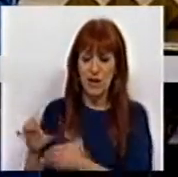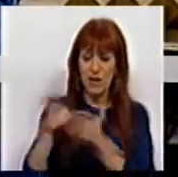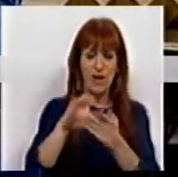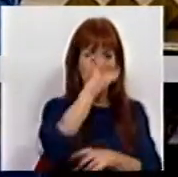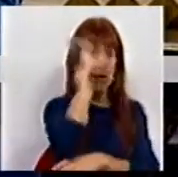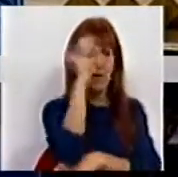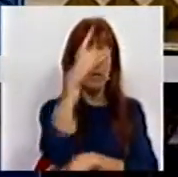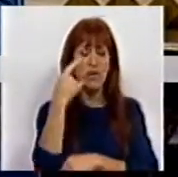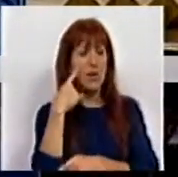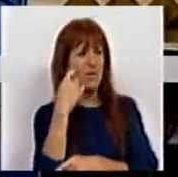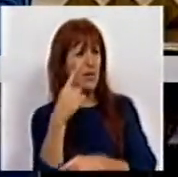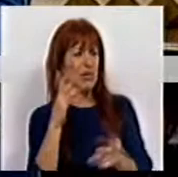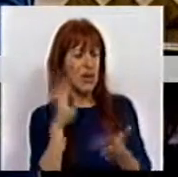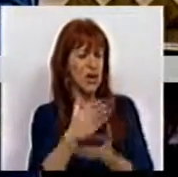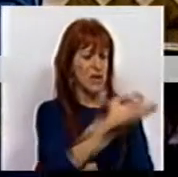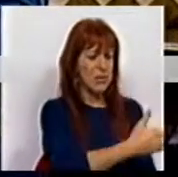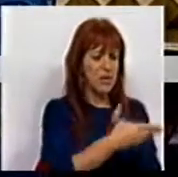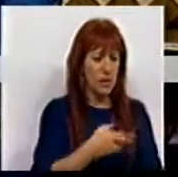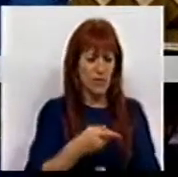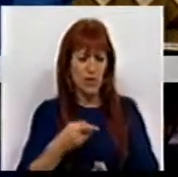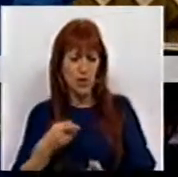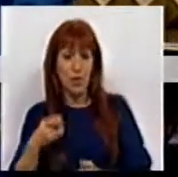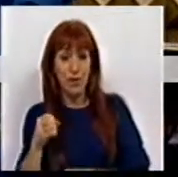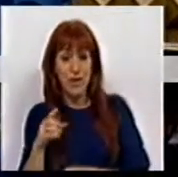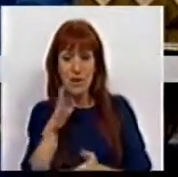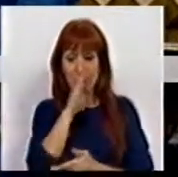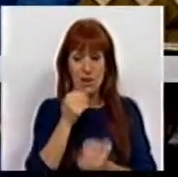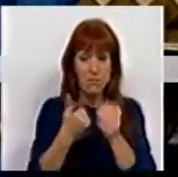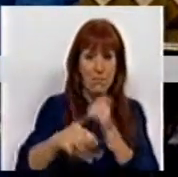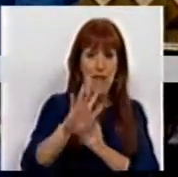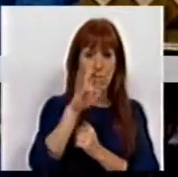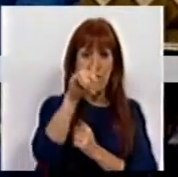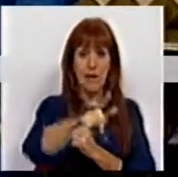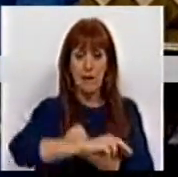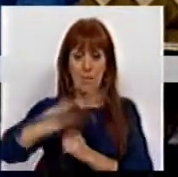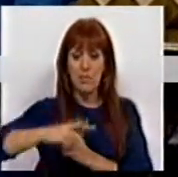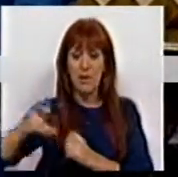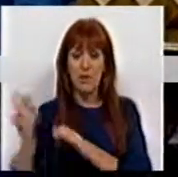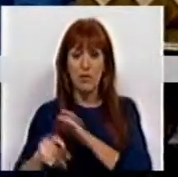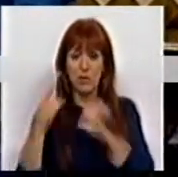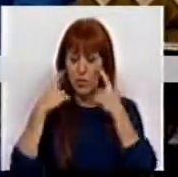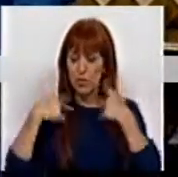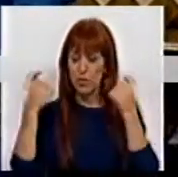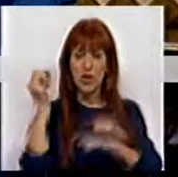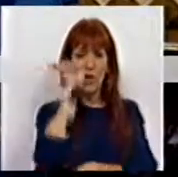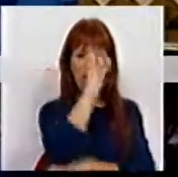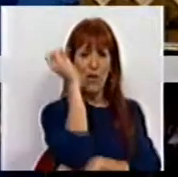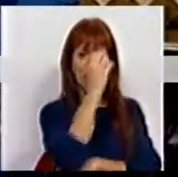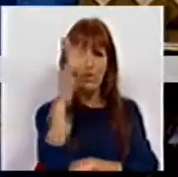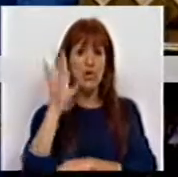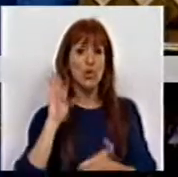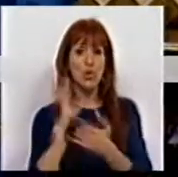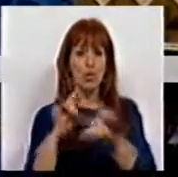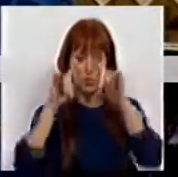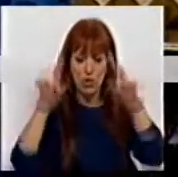financiamento da floresta, reparamos que desde 1990 foram aplicados mais de 1.000 milhões de euros de fundos públicos na floresta. Só nos